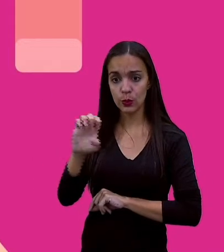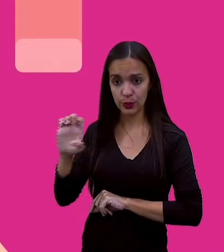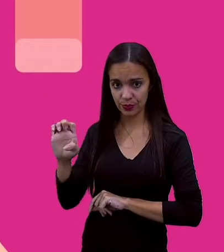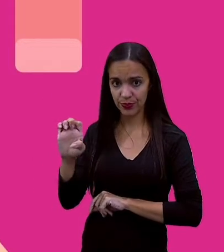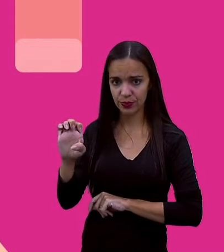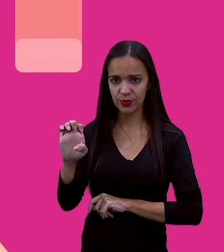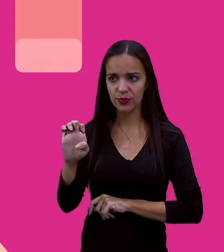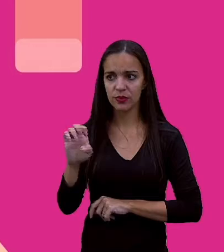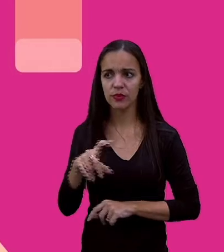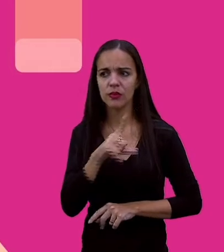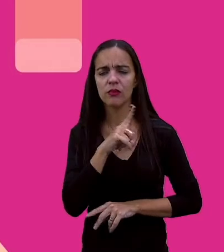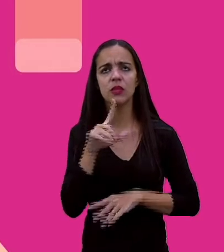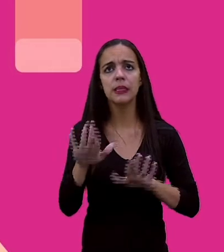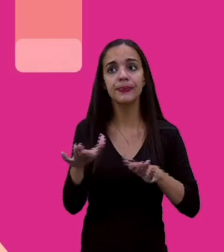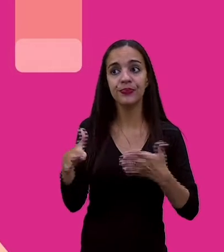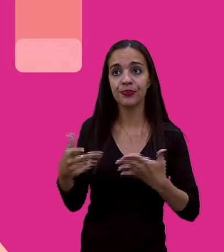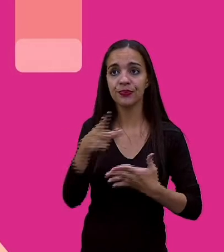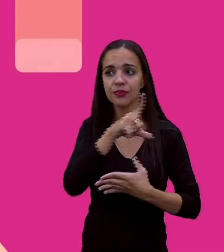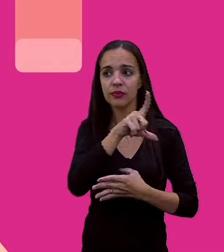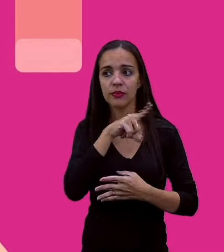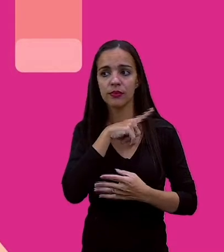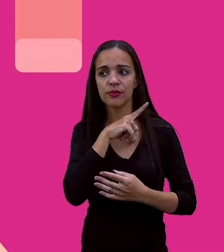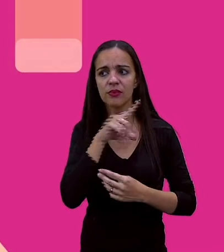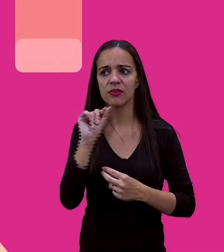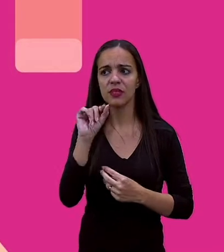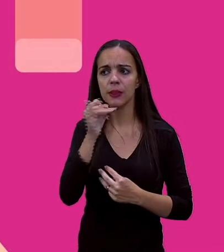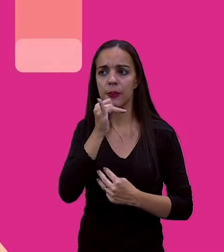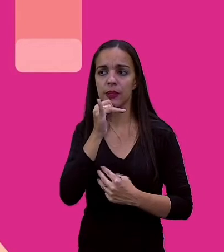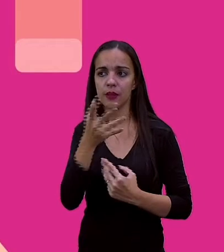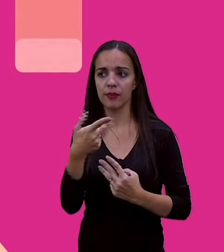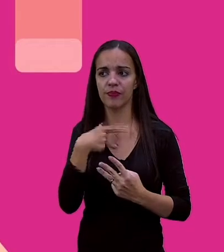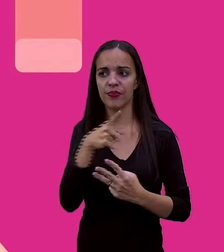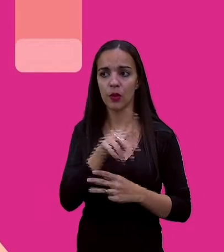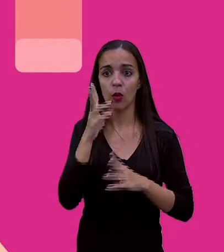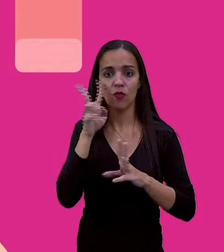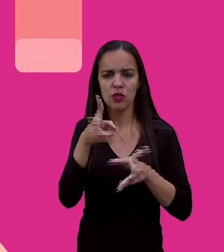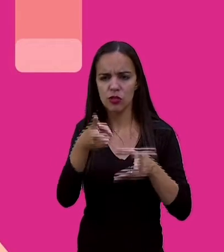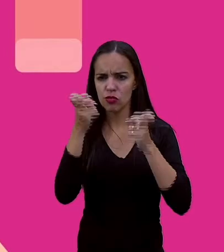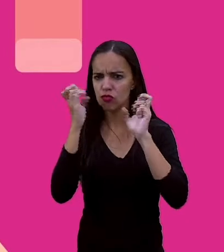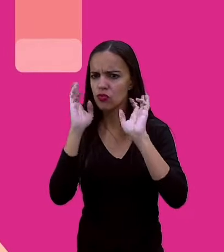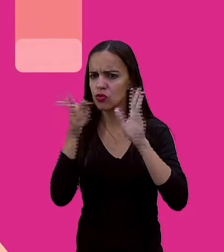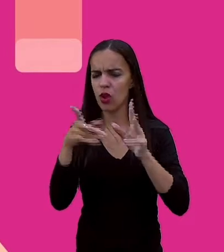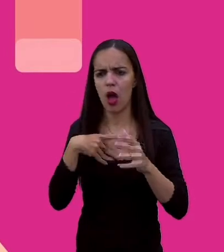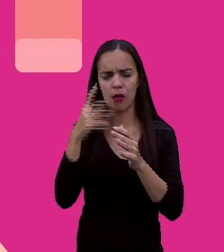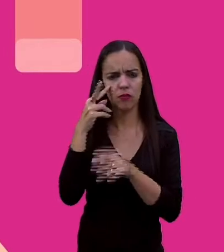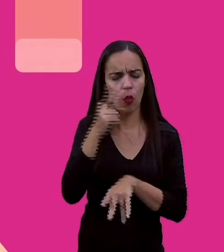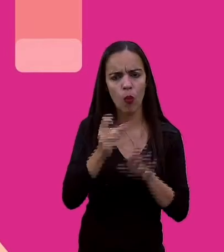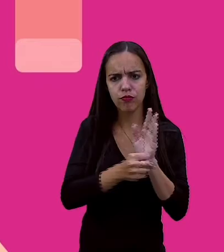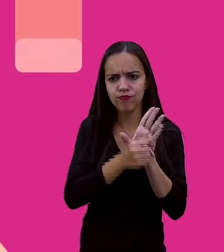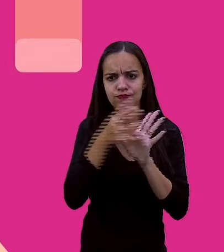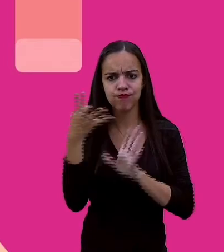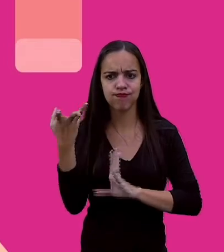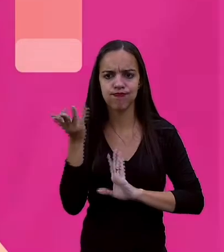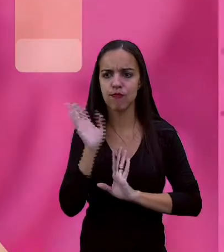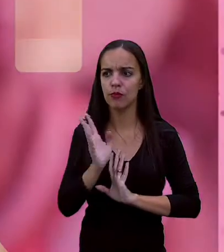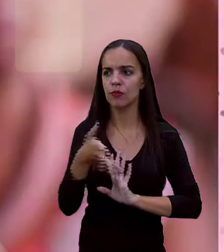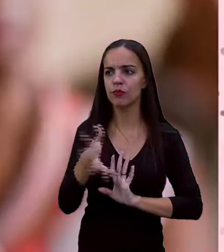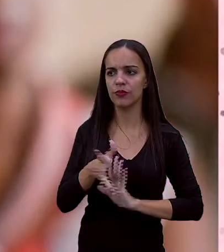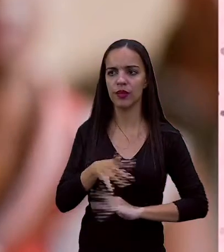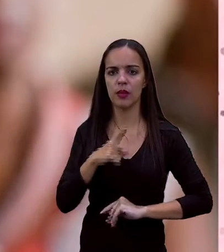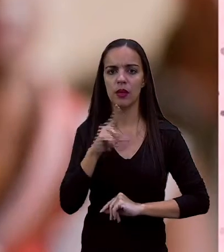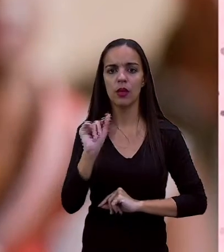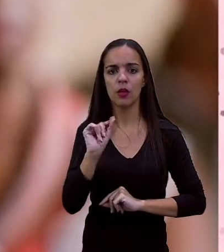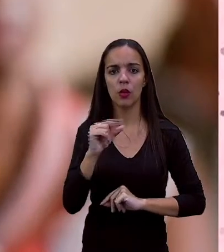verbo? Então, um outro exemplo que eu tenho certeza que vocês já viram um monte de memes por aí, é esse da